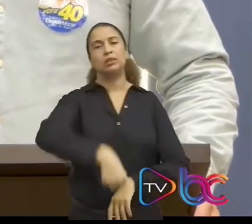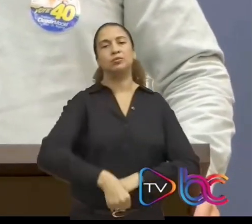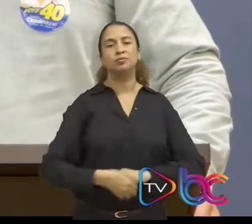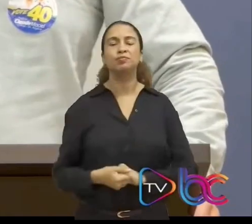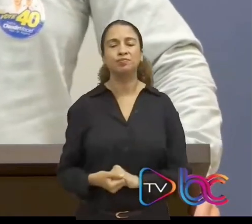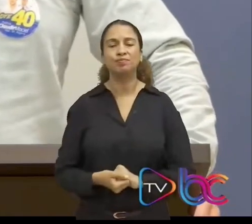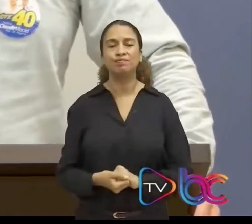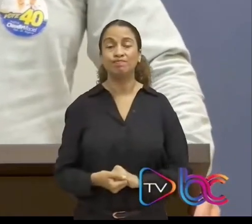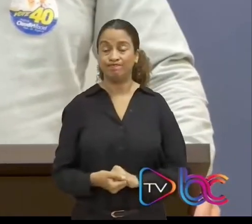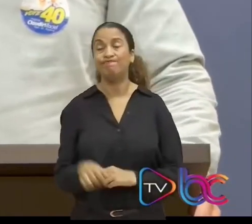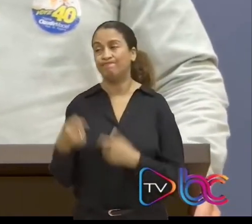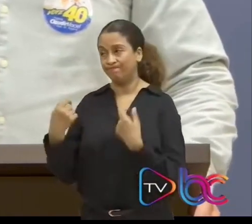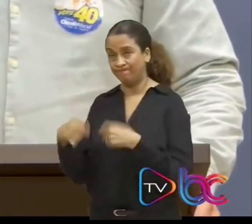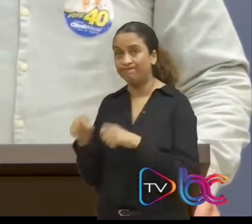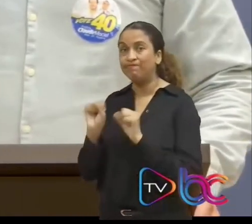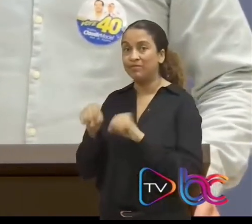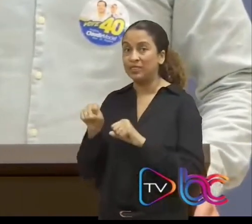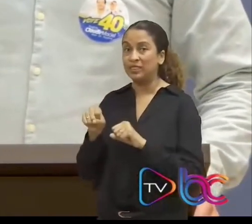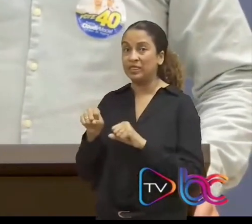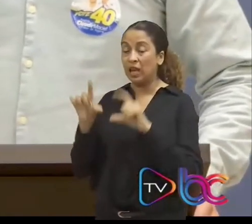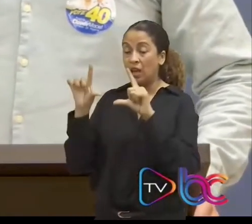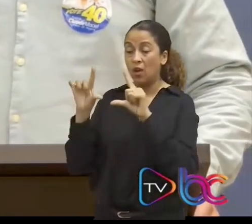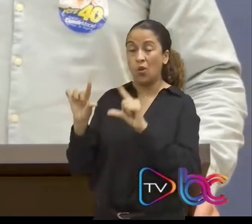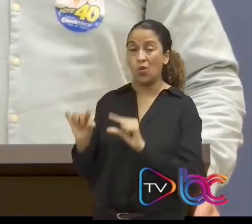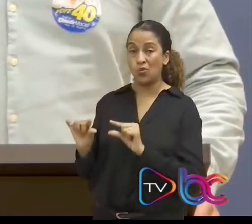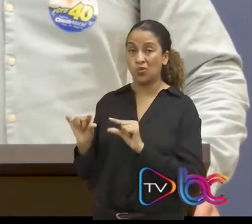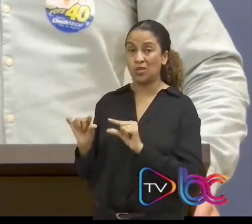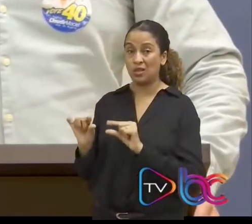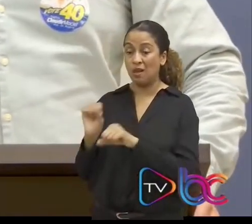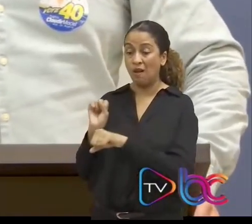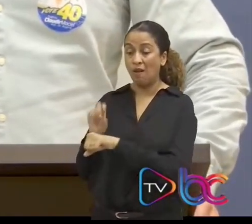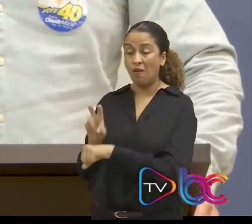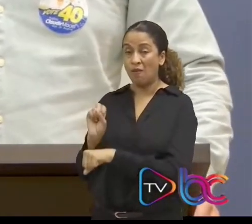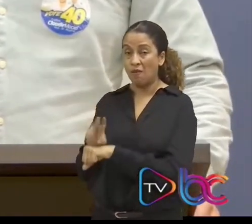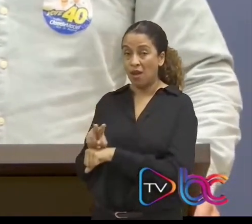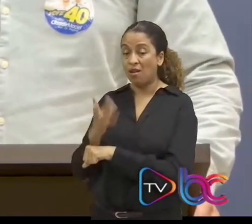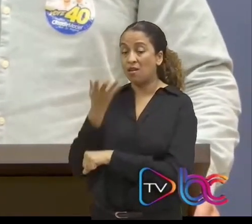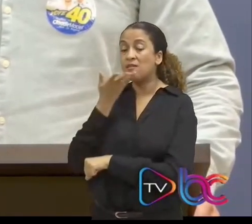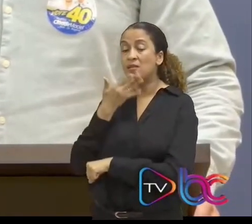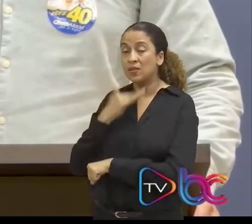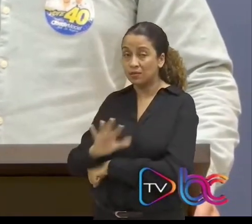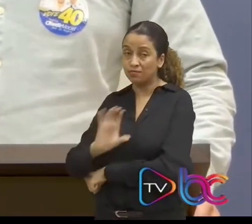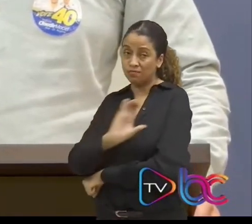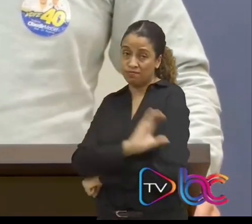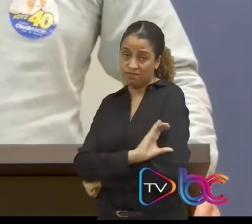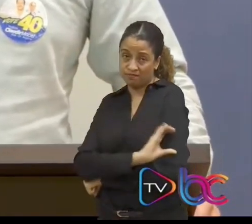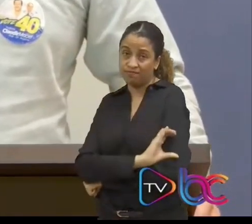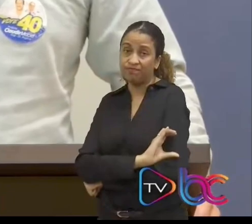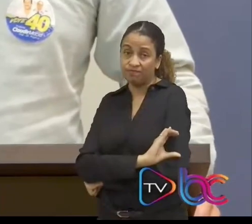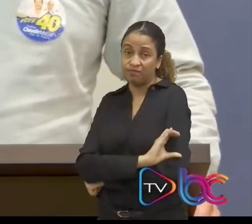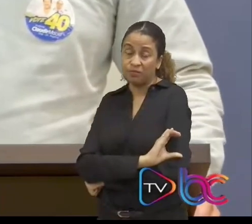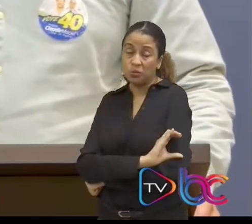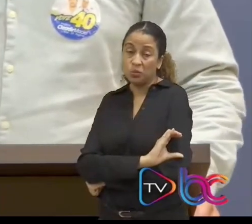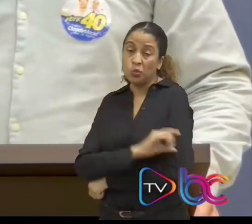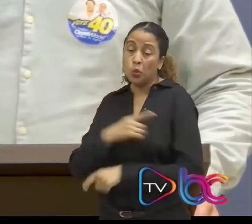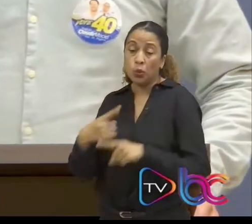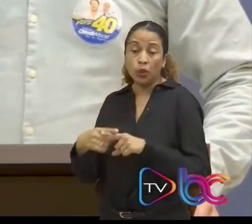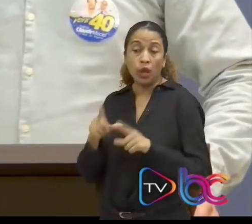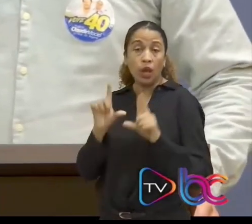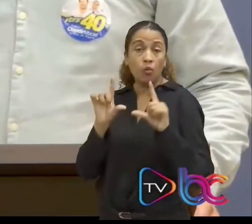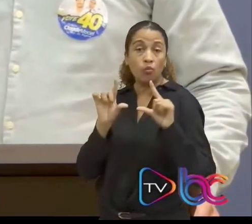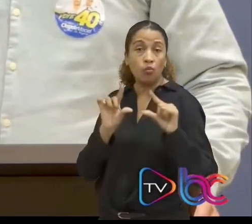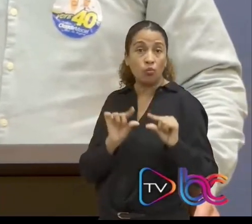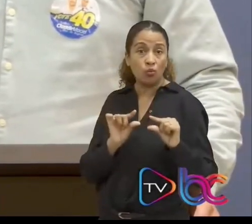Nós precisamos reduzir o déficit, inclusive de vagas da educação infantil, porque infelizmente diminuíram com o